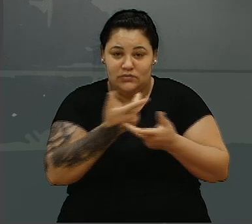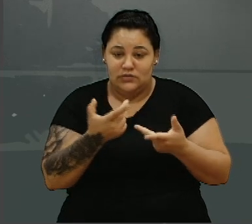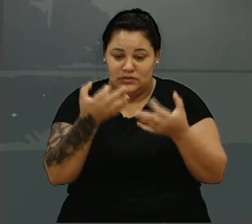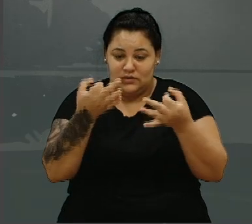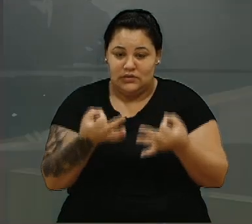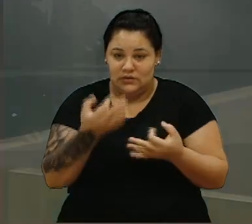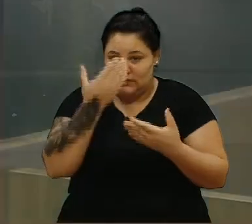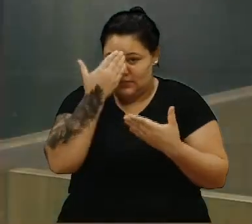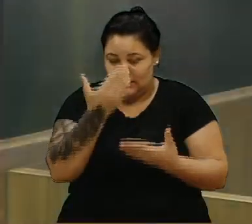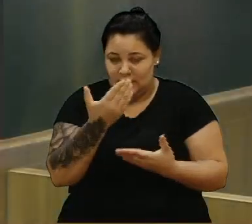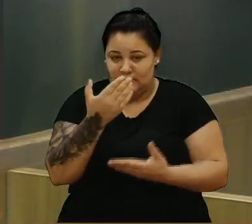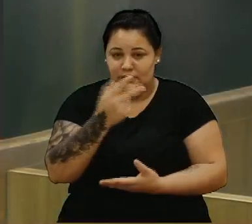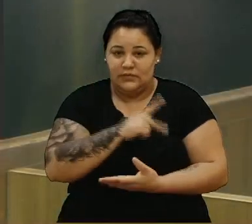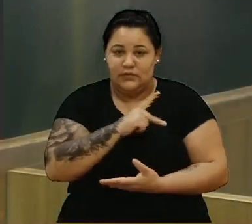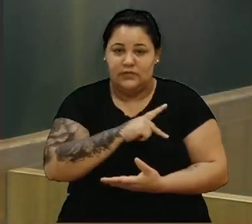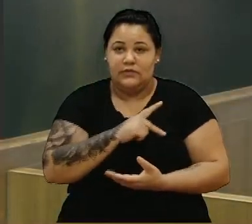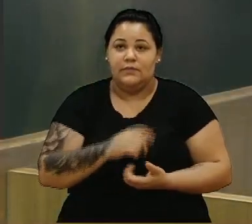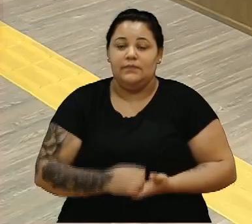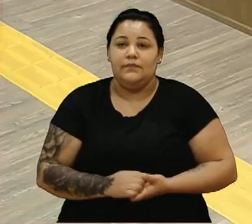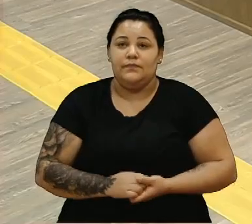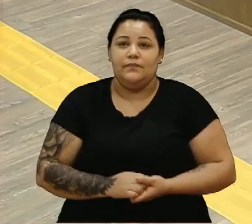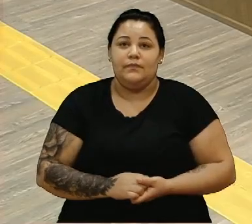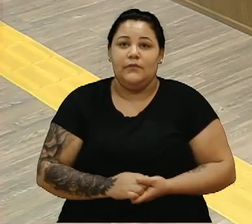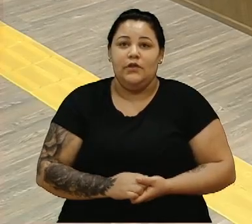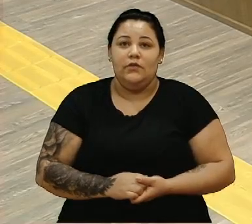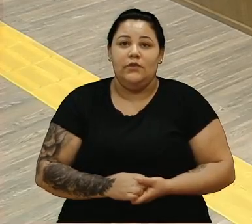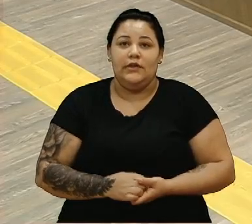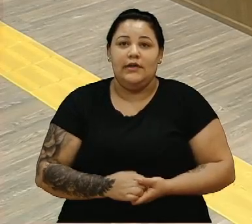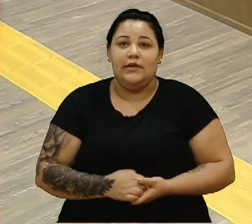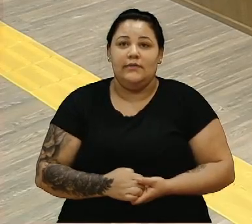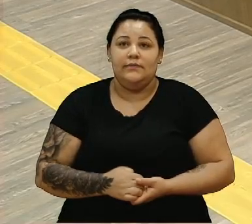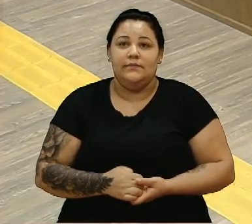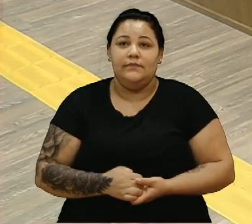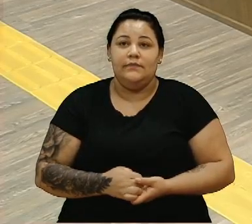Obrigado, senhor presidente. Obrigado, vereador Pedro Rodrigues. Com a palavra, vereador